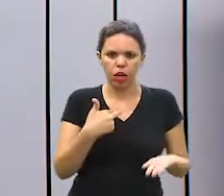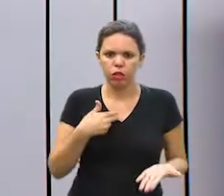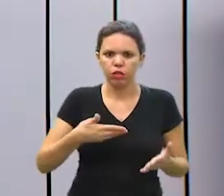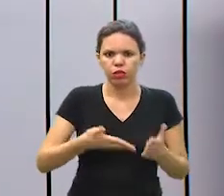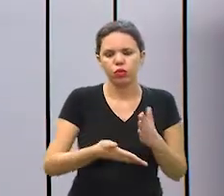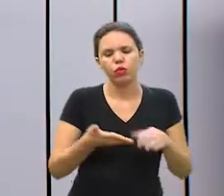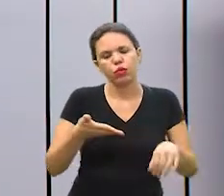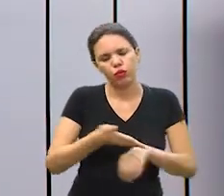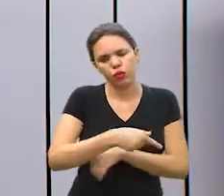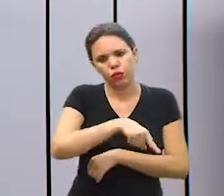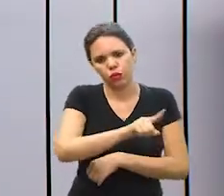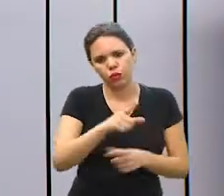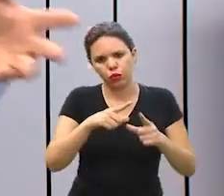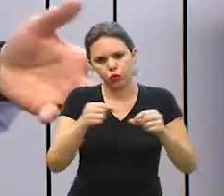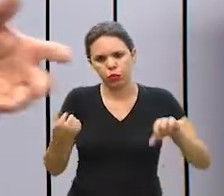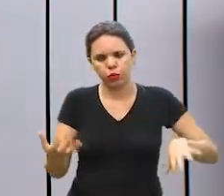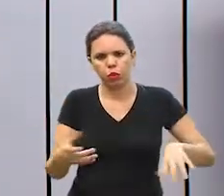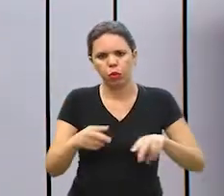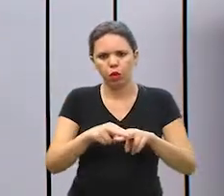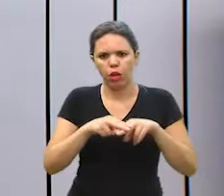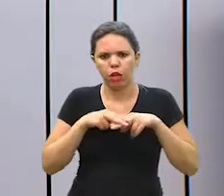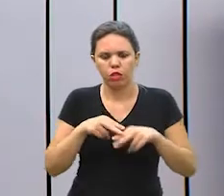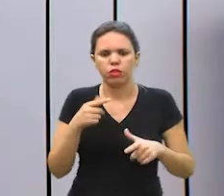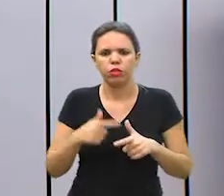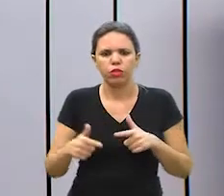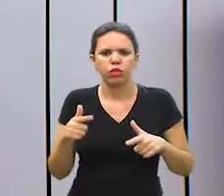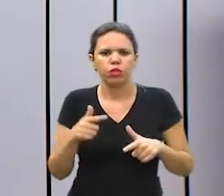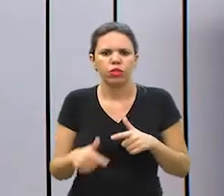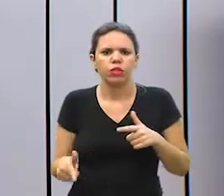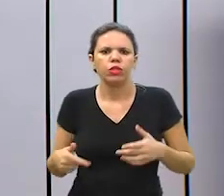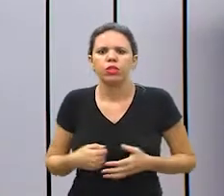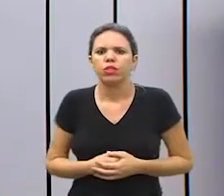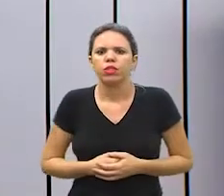ir para Brasília por problemas